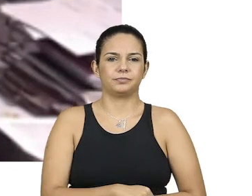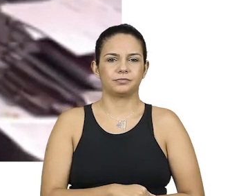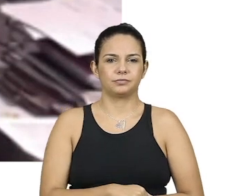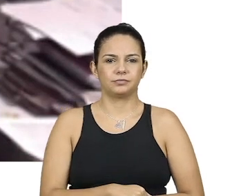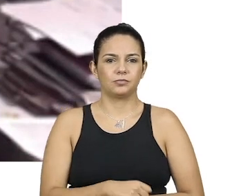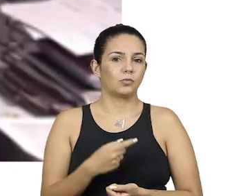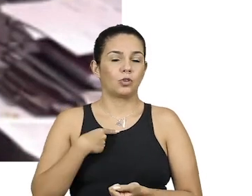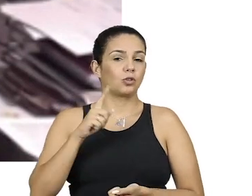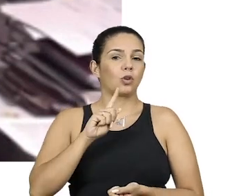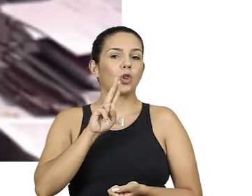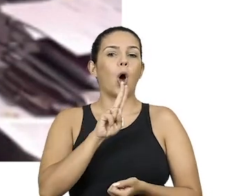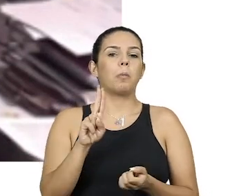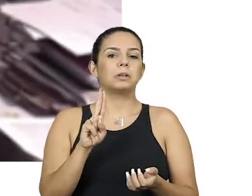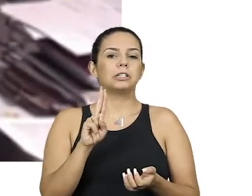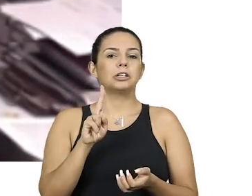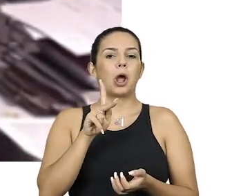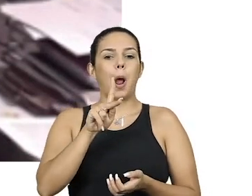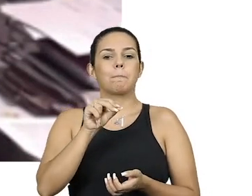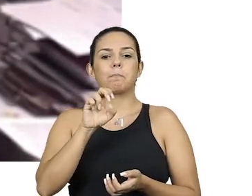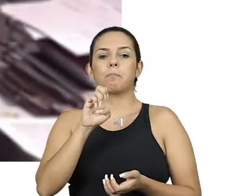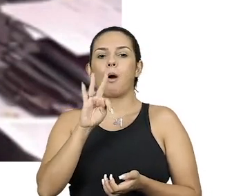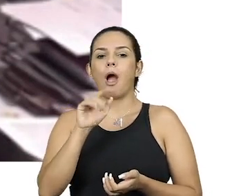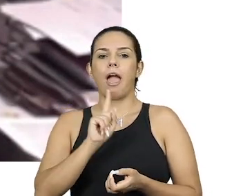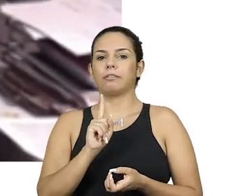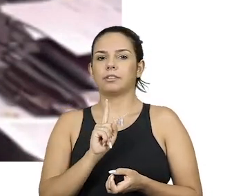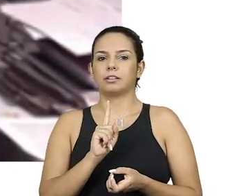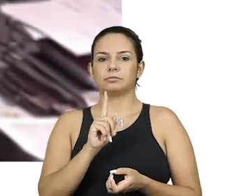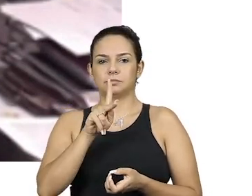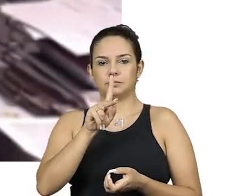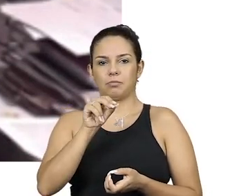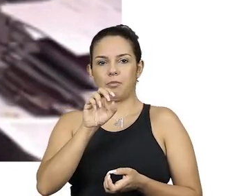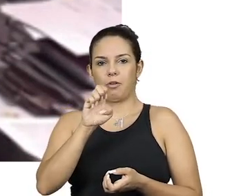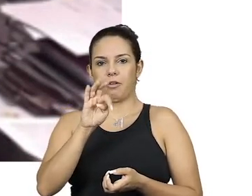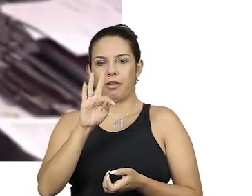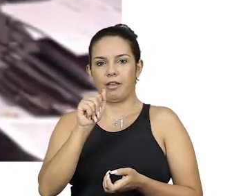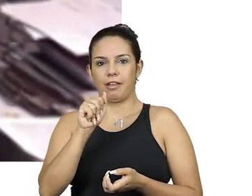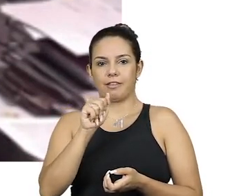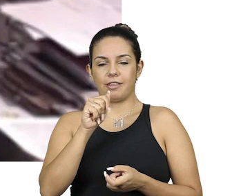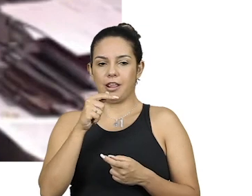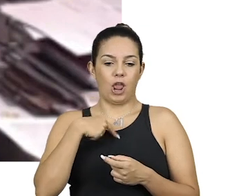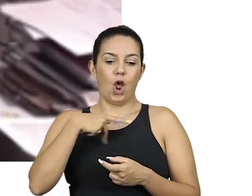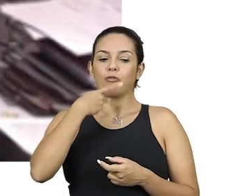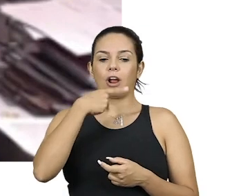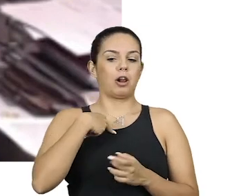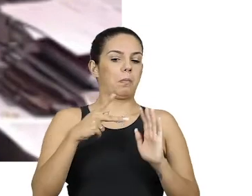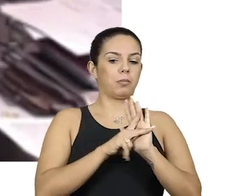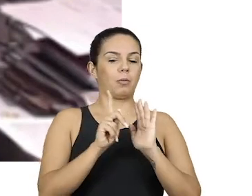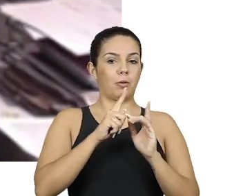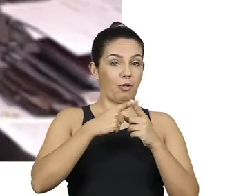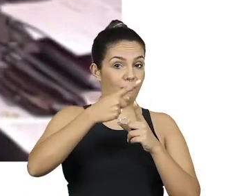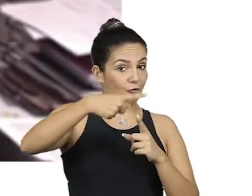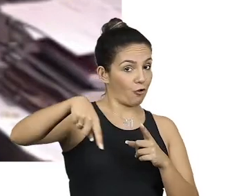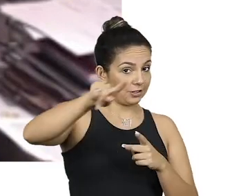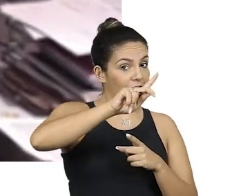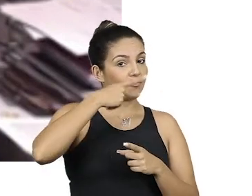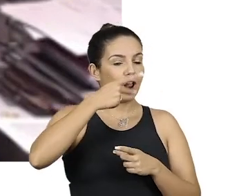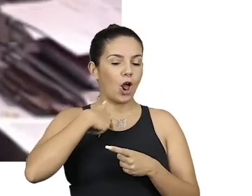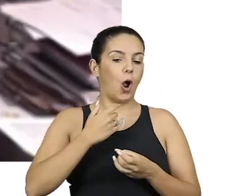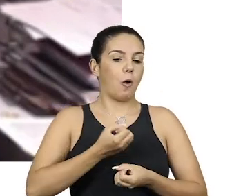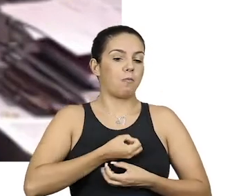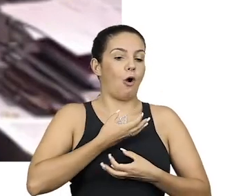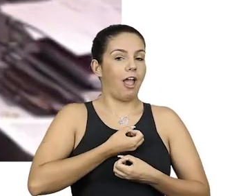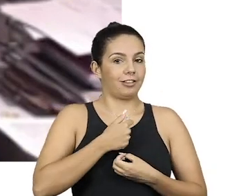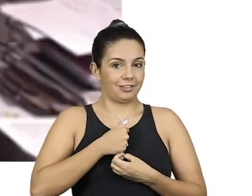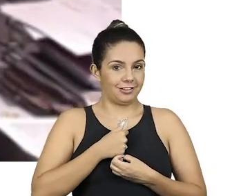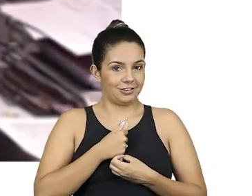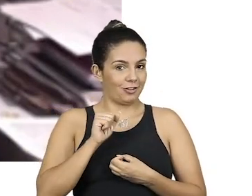Eu não me auto-intitulo poeta, porque quem tem que dizer se a gente é poeta são os outros. Ninguém